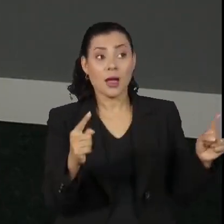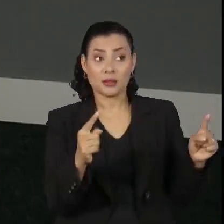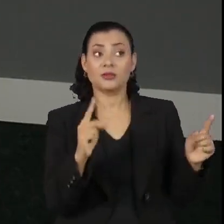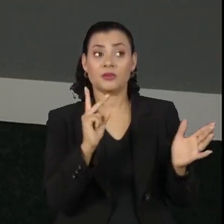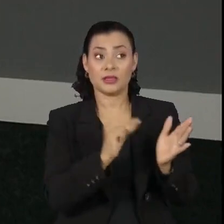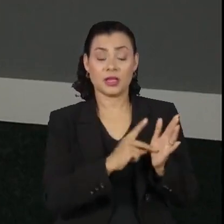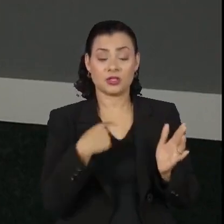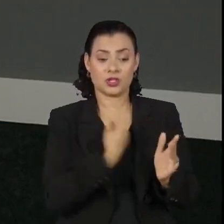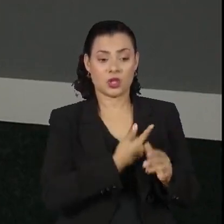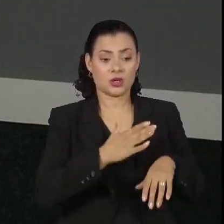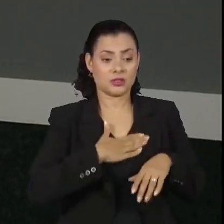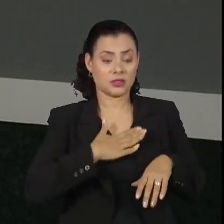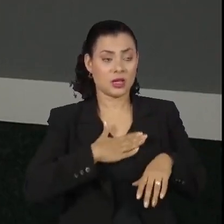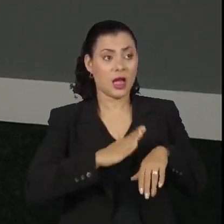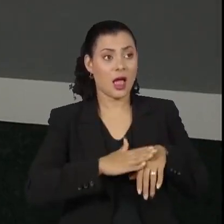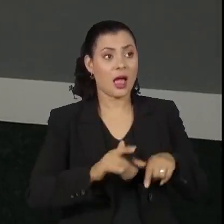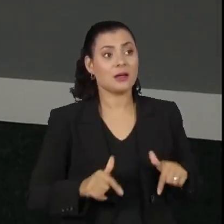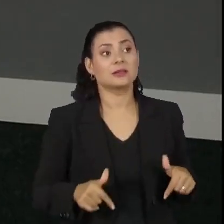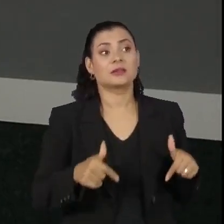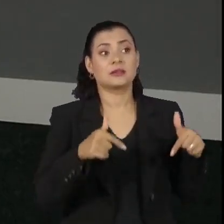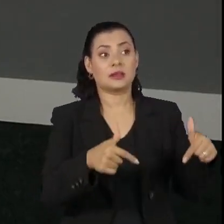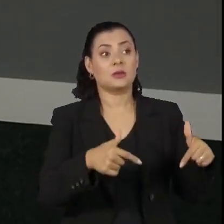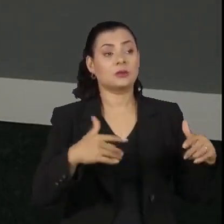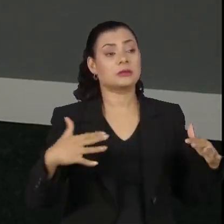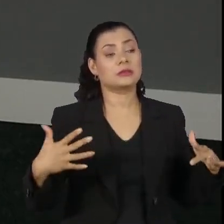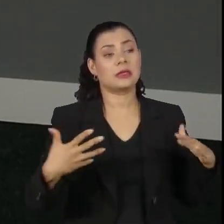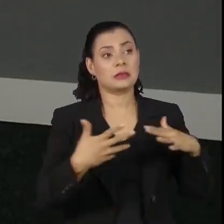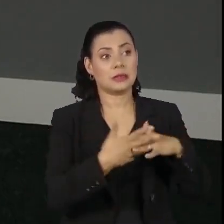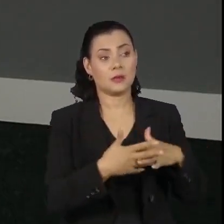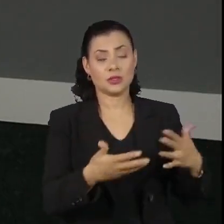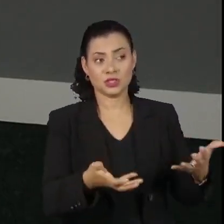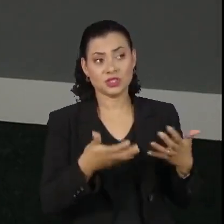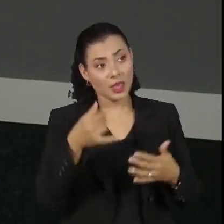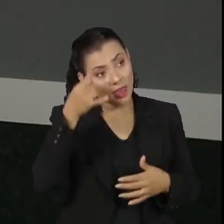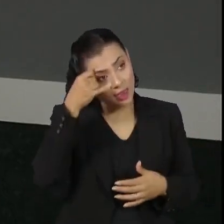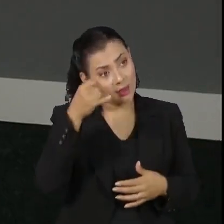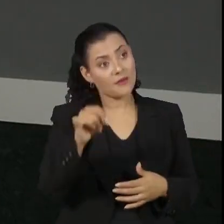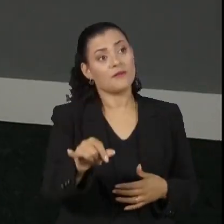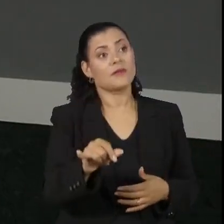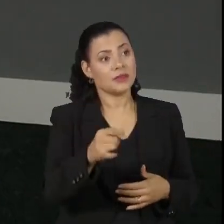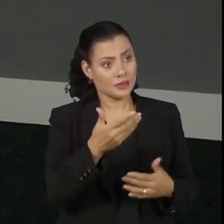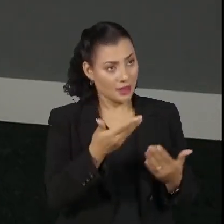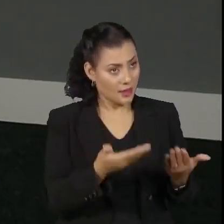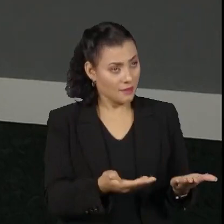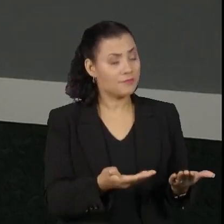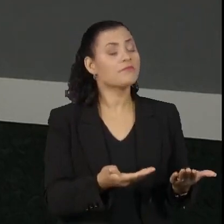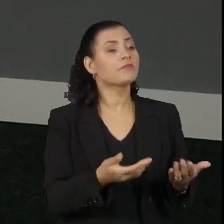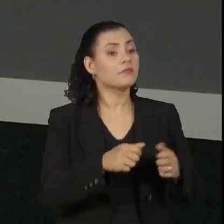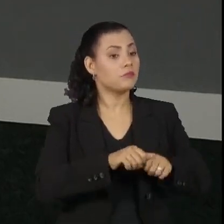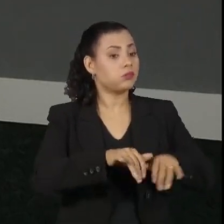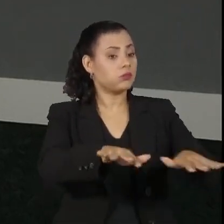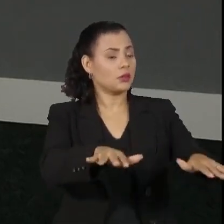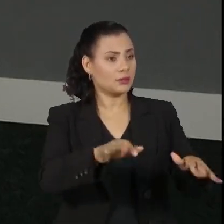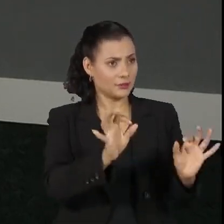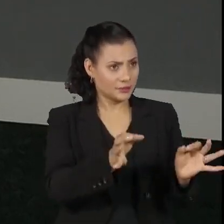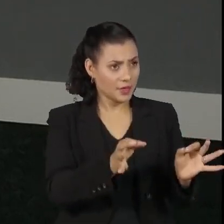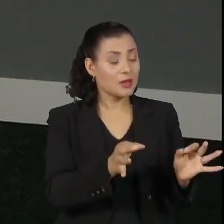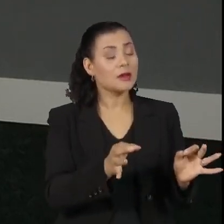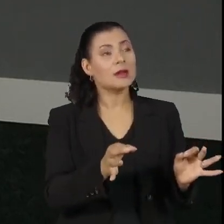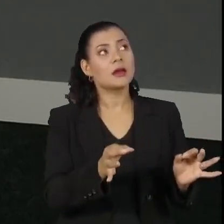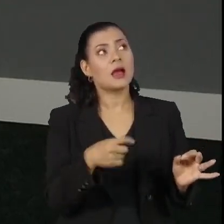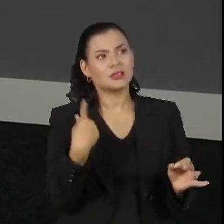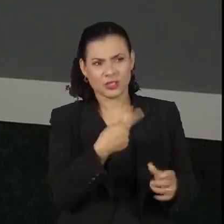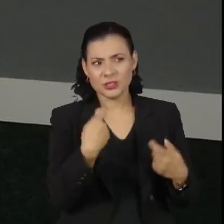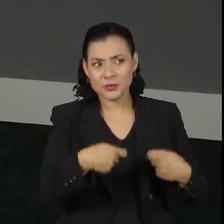nosso comportamento, enquanto cidadão que pretende evitar ao máximo o contágio, ele deve ser